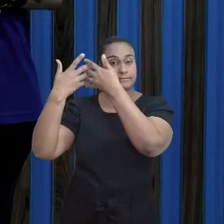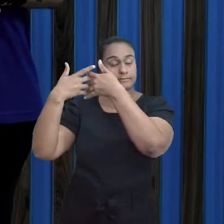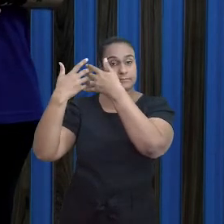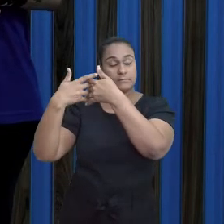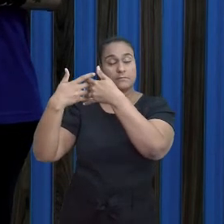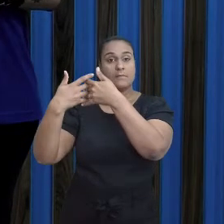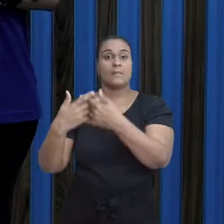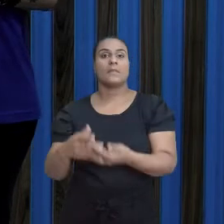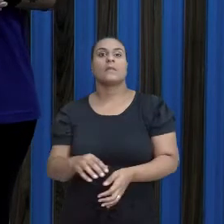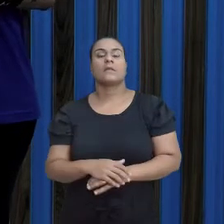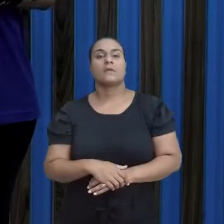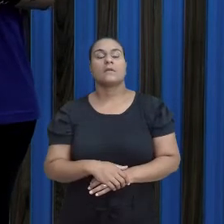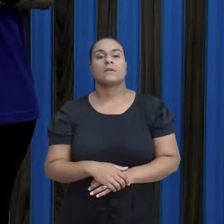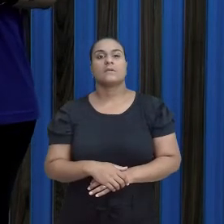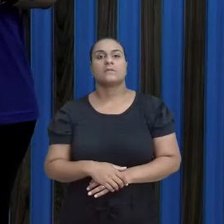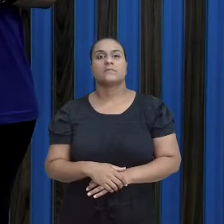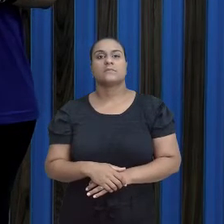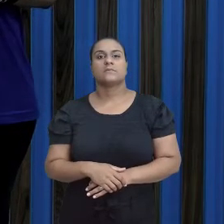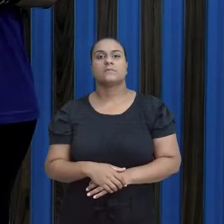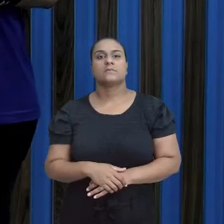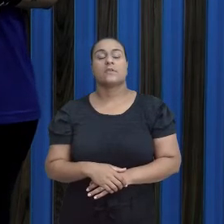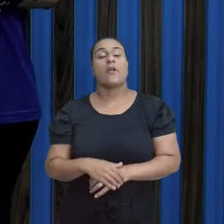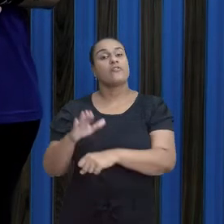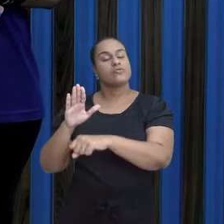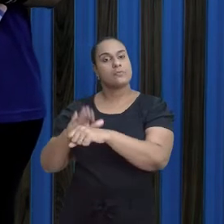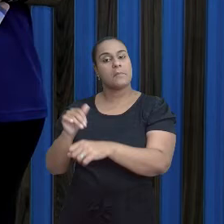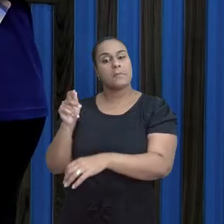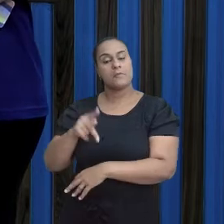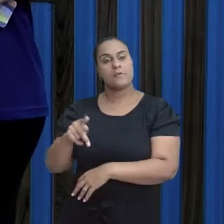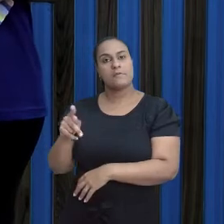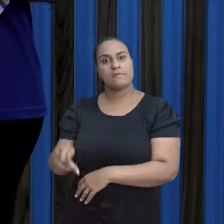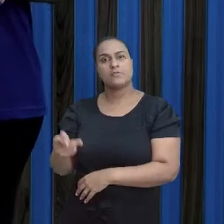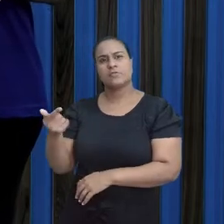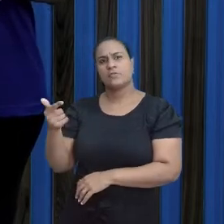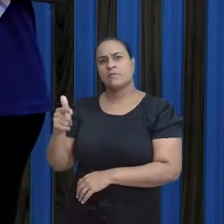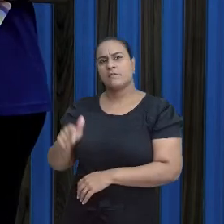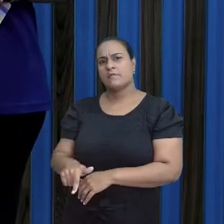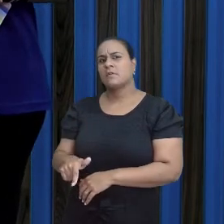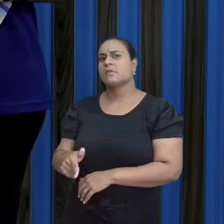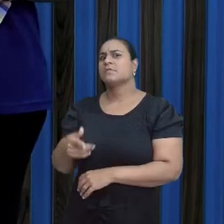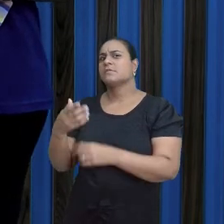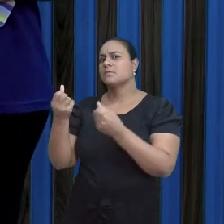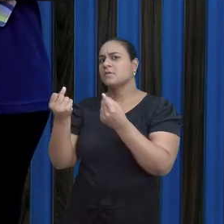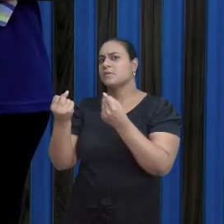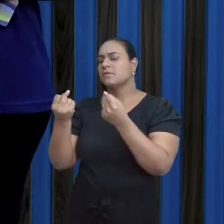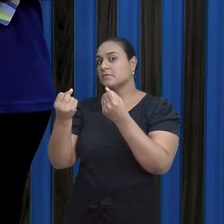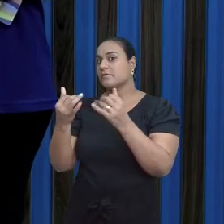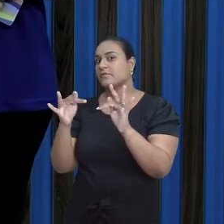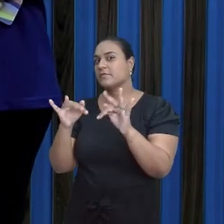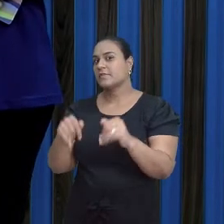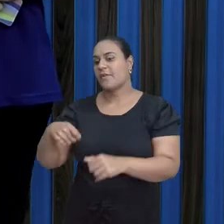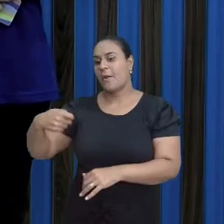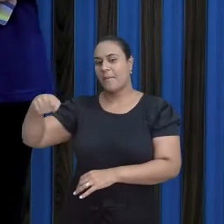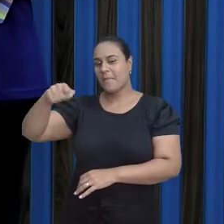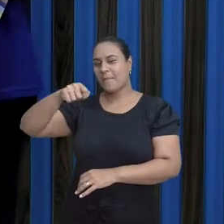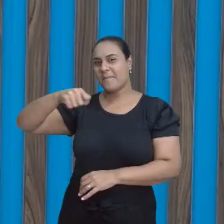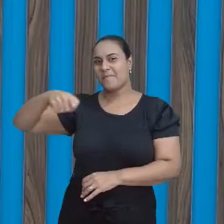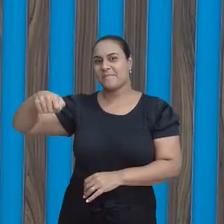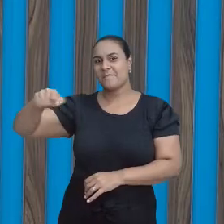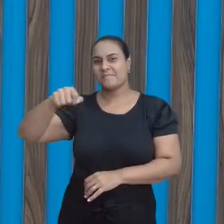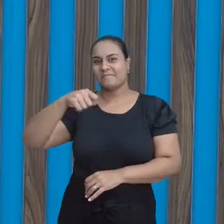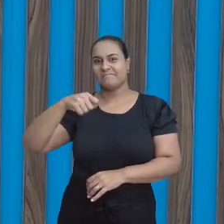certo? Eu vou passar de novo a fala para o professor Alami, para que ele possa dar as considerações finais dele, ok?